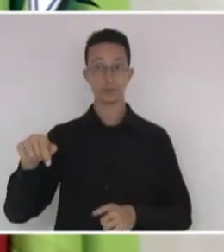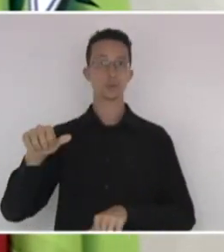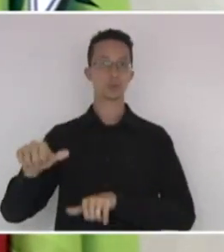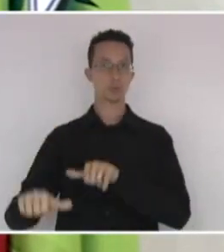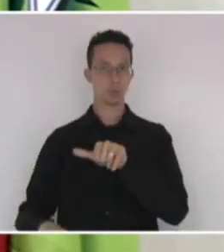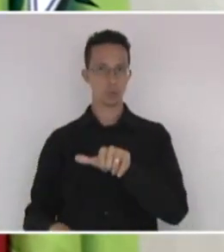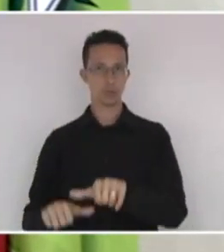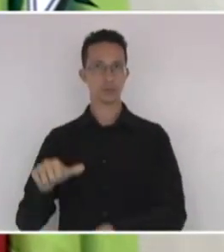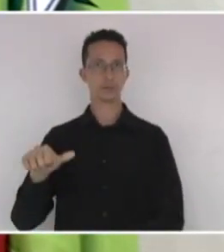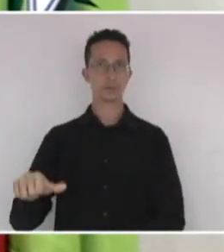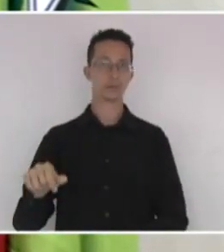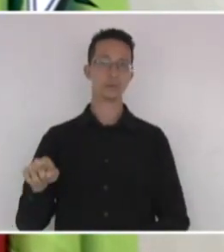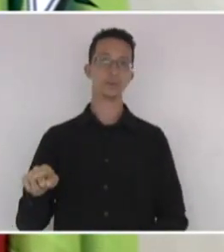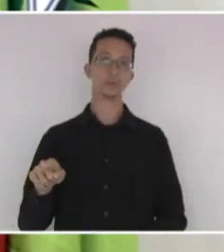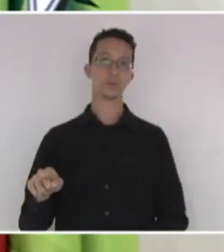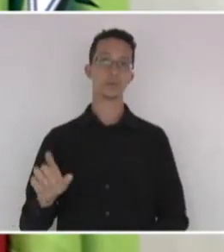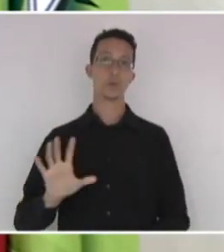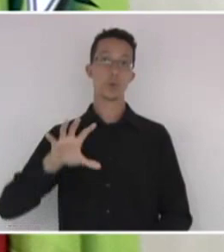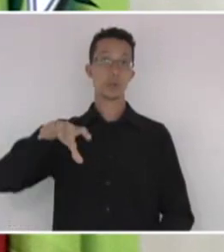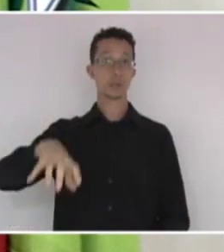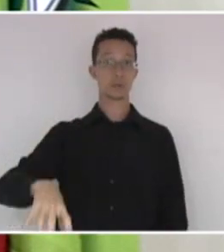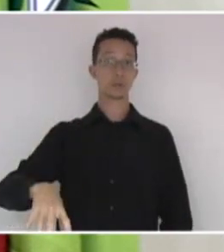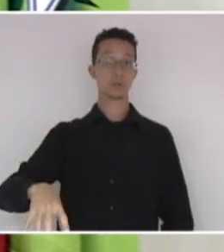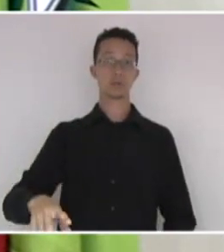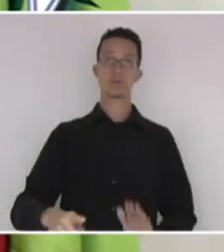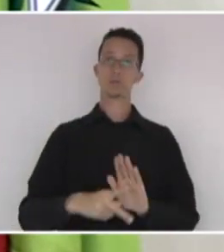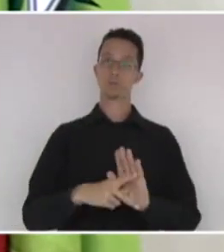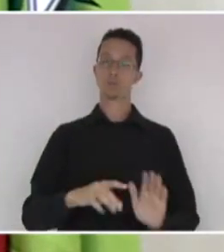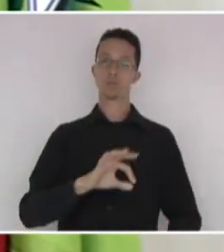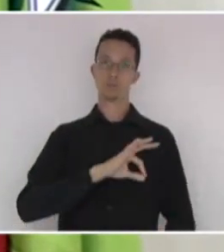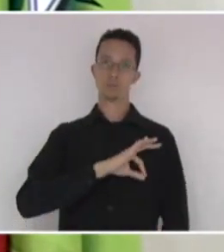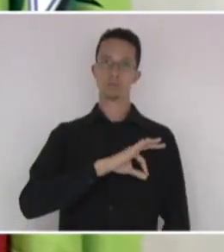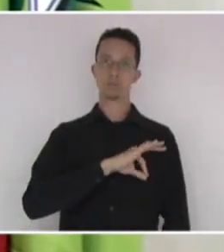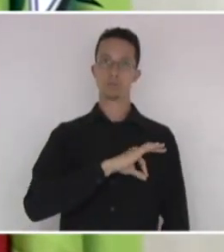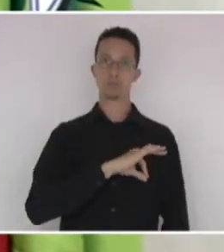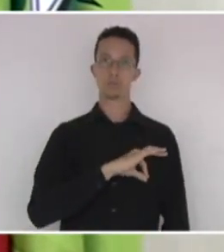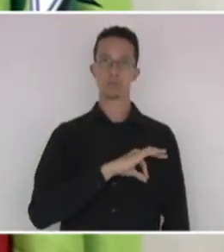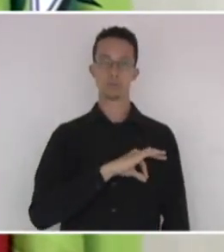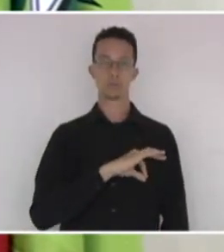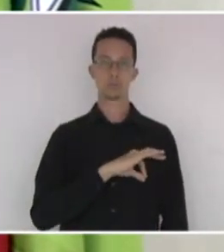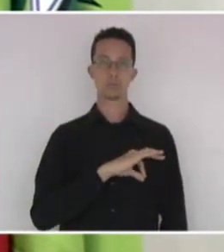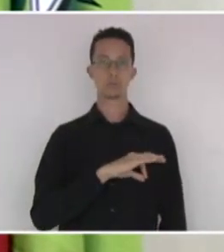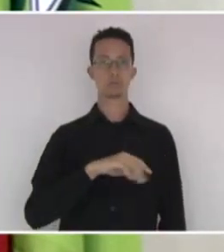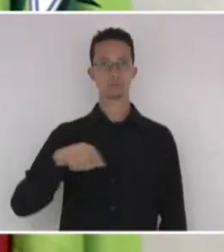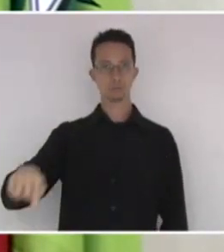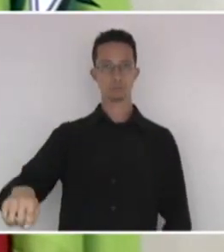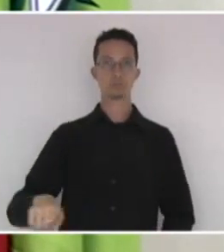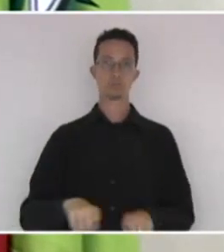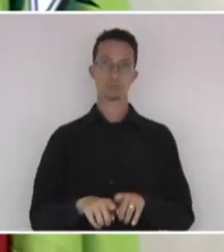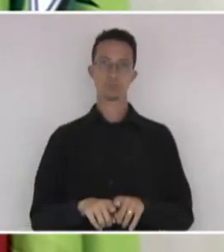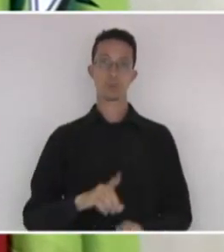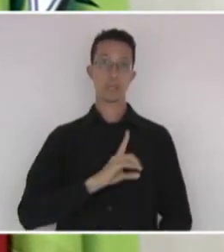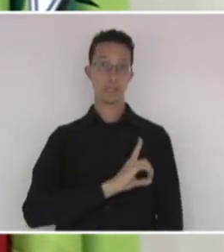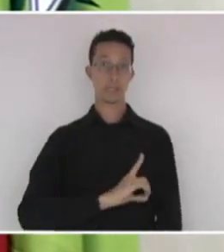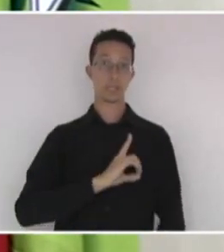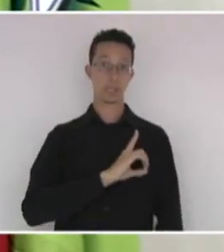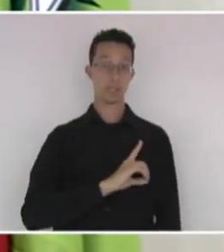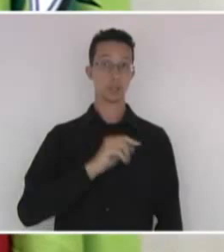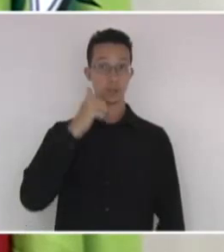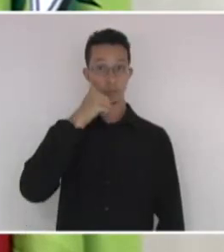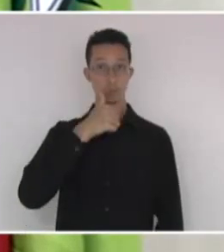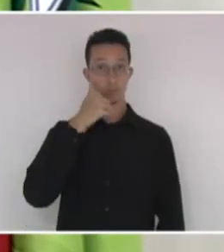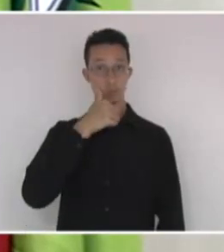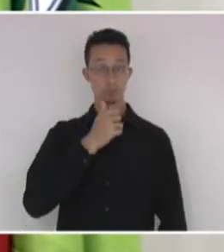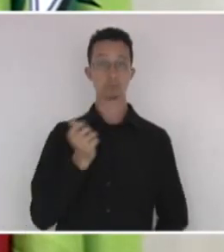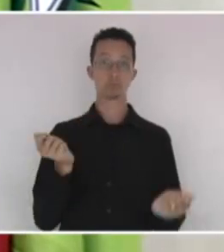central de polícia, da Polícia Civil, trazendo para ali também a Delegacia de Mulher, da Mulher, deputada